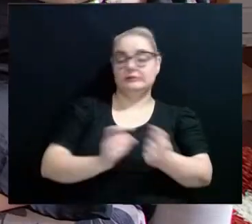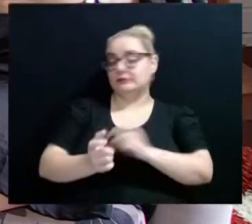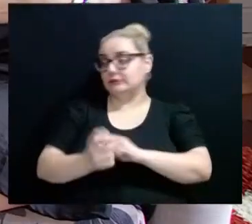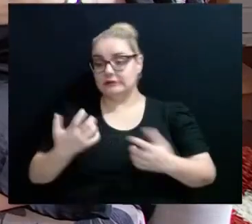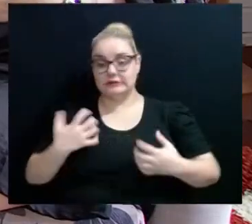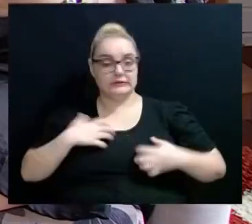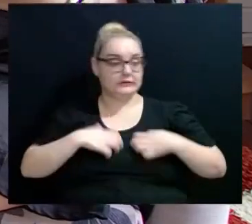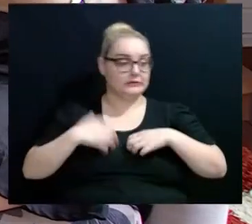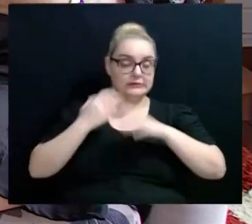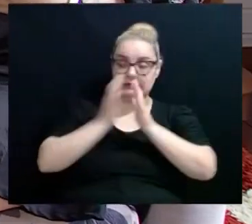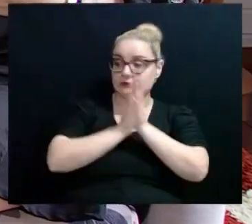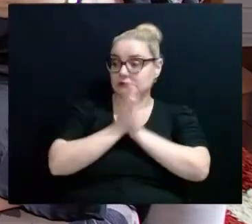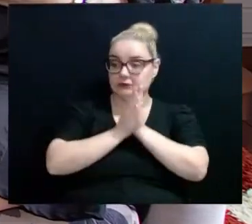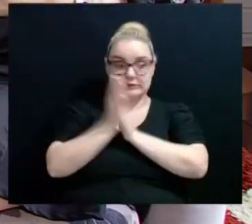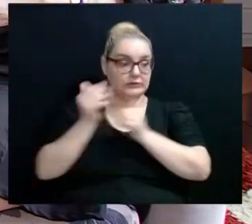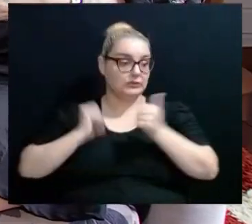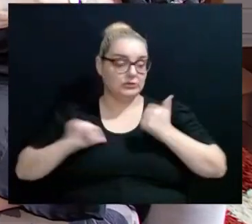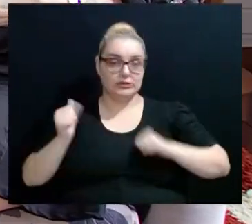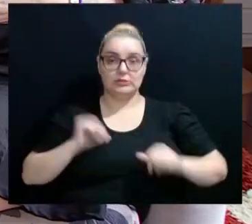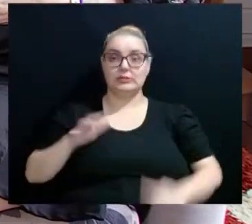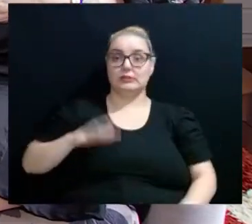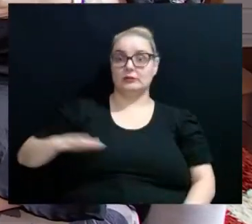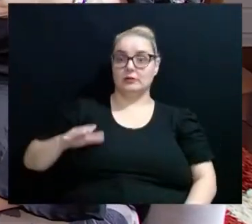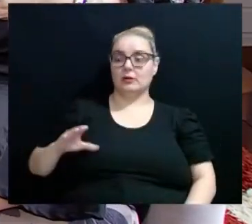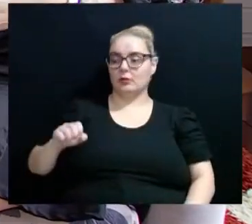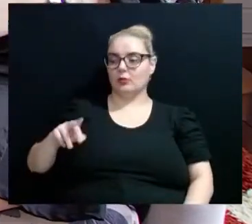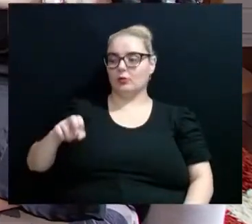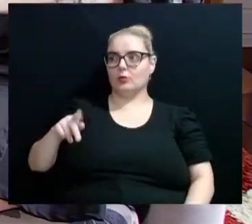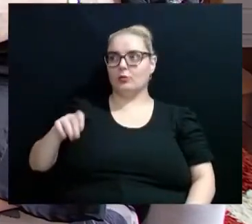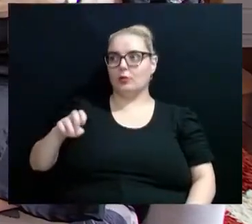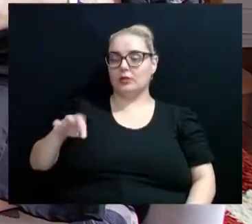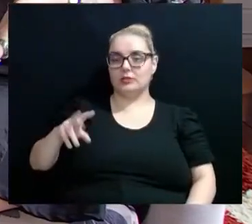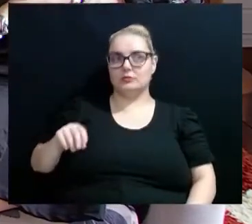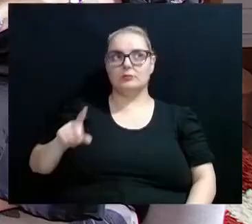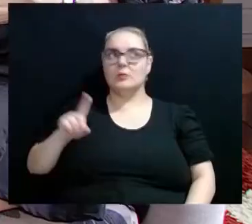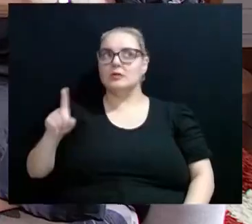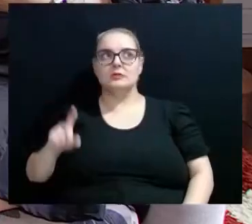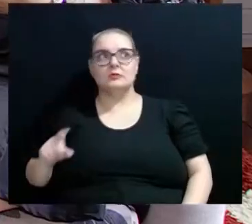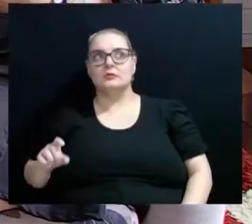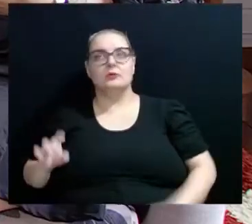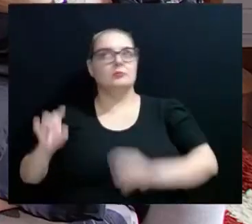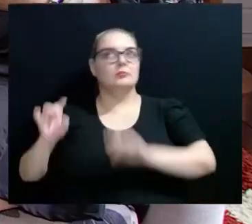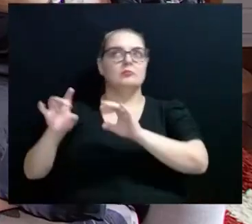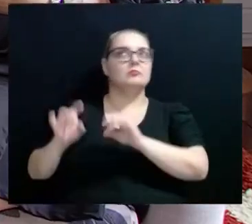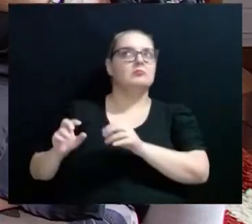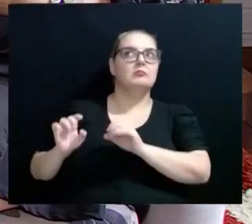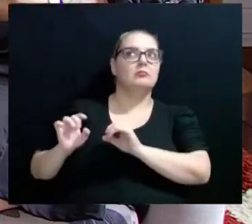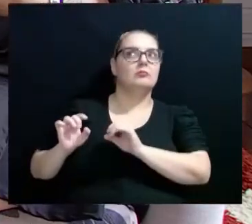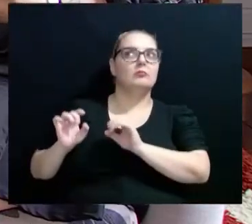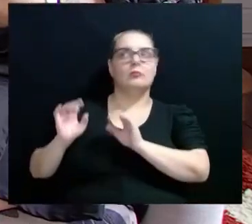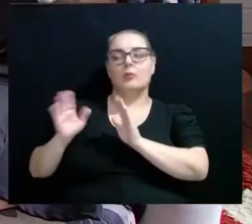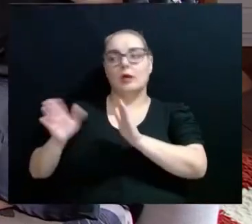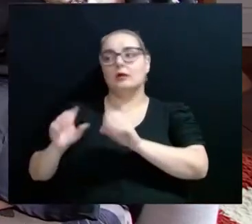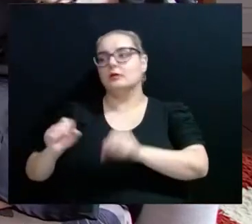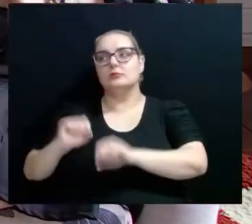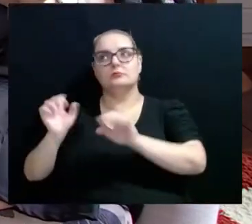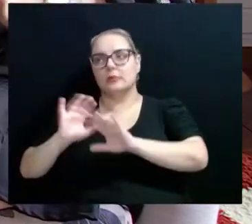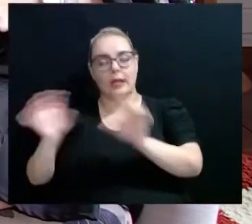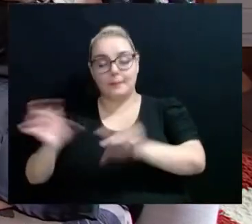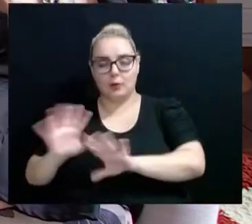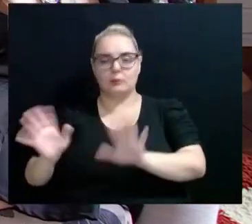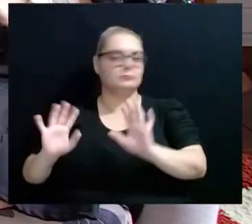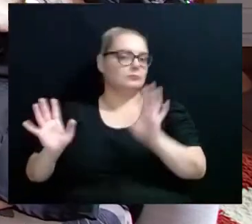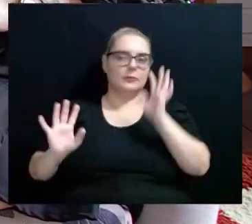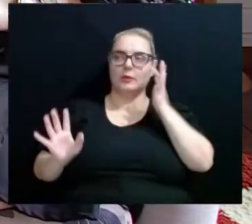de ansiedades, de estar no mundo corporativo, mas não foi nenhum um evento específico, que falei, nossa,